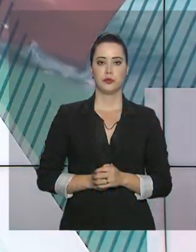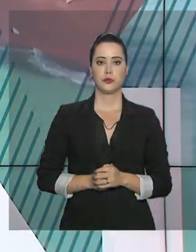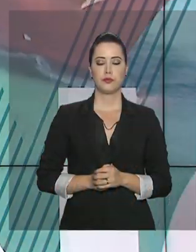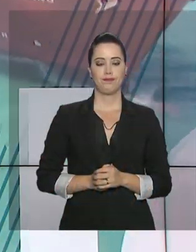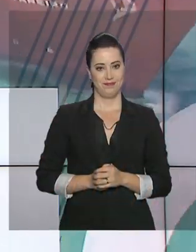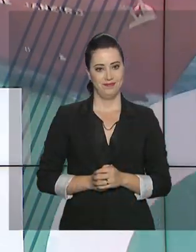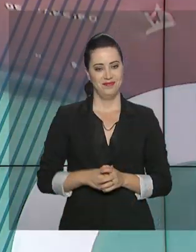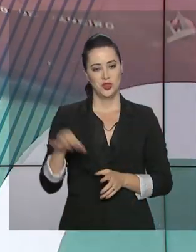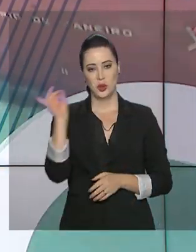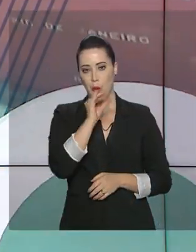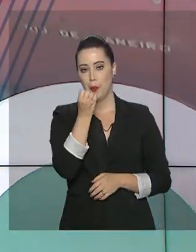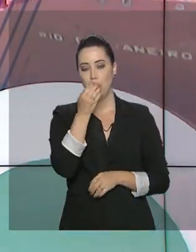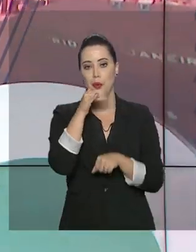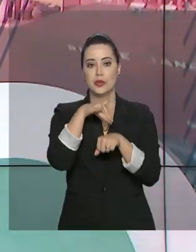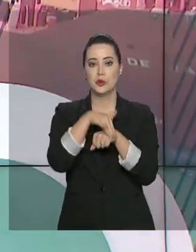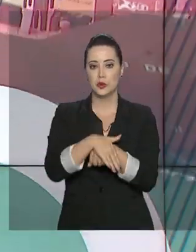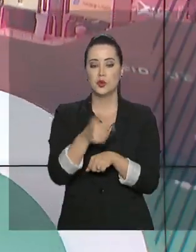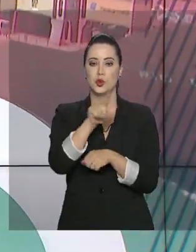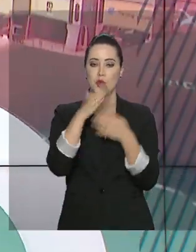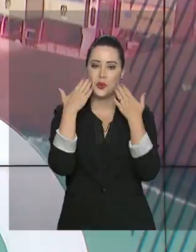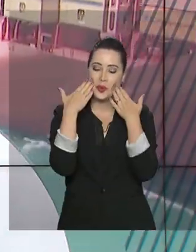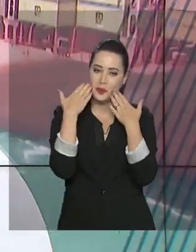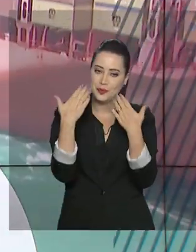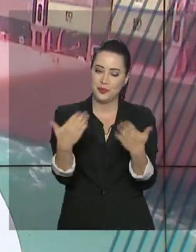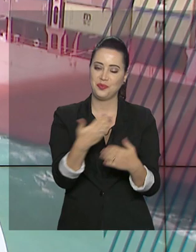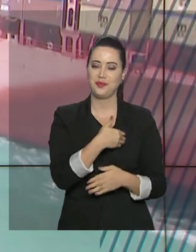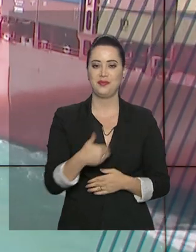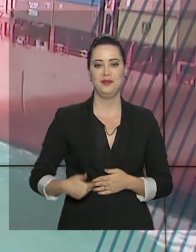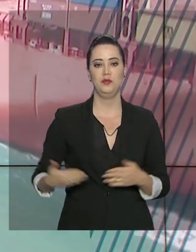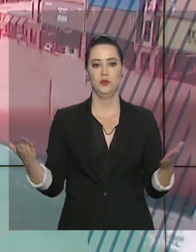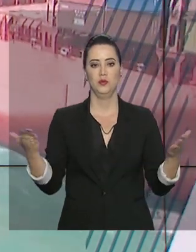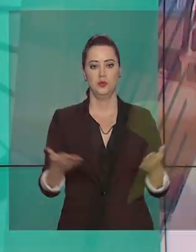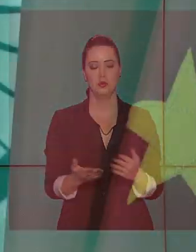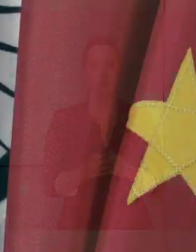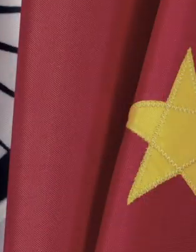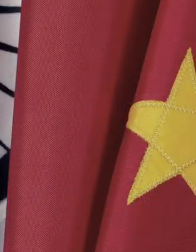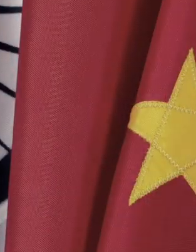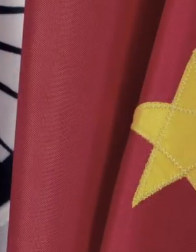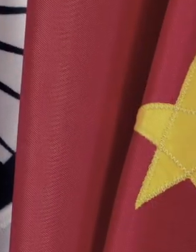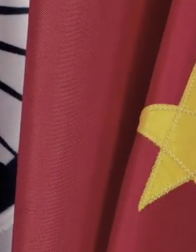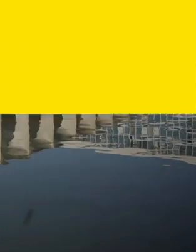olá boa noite já estamos de volta com o governo agora